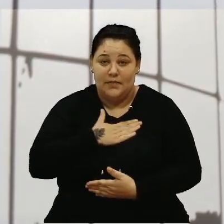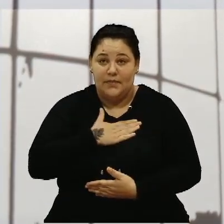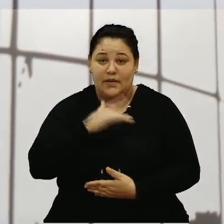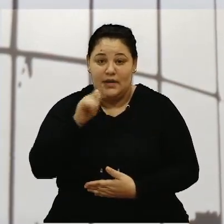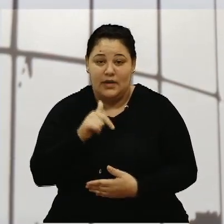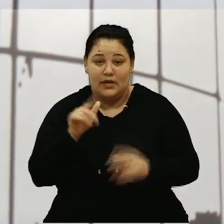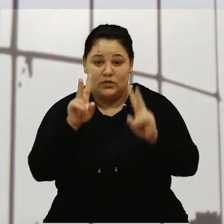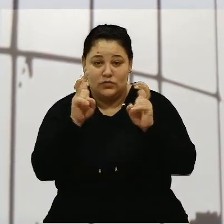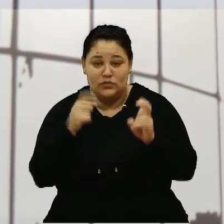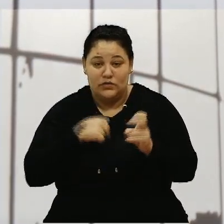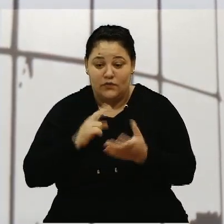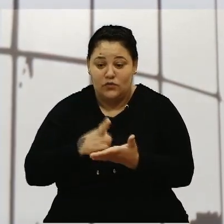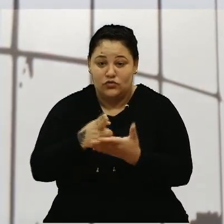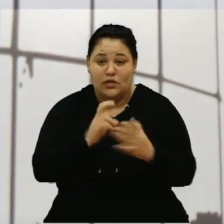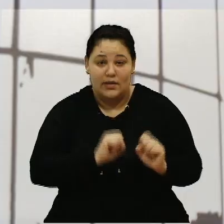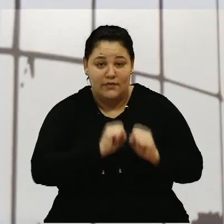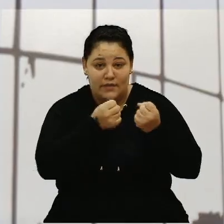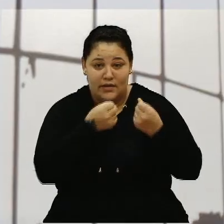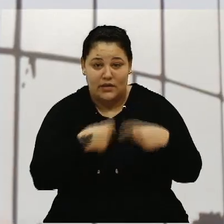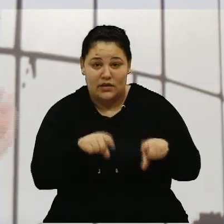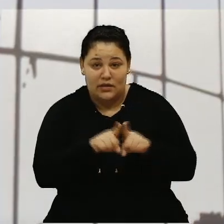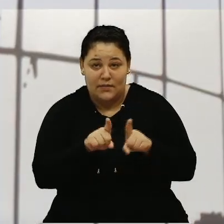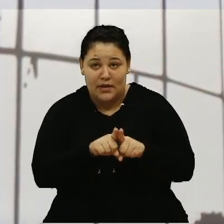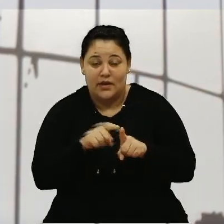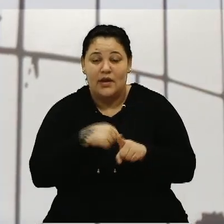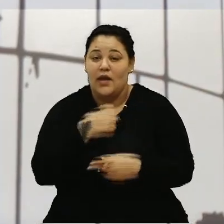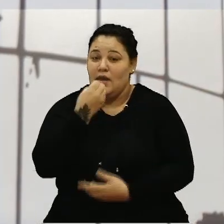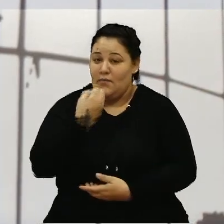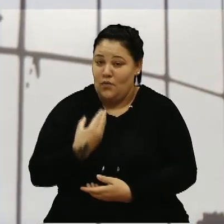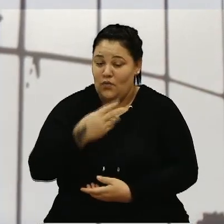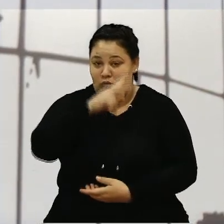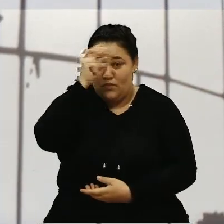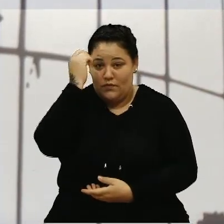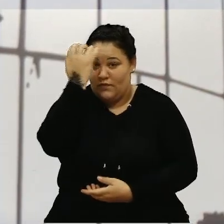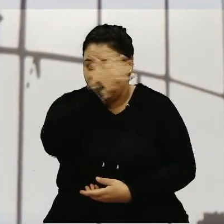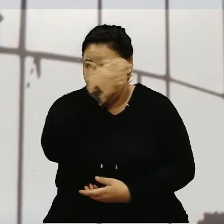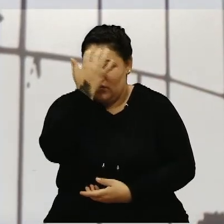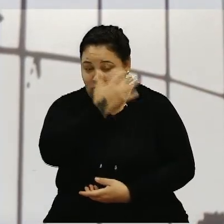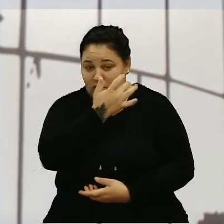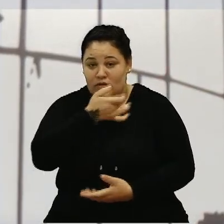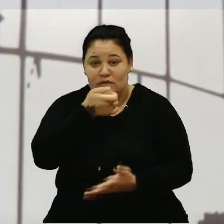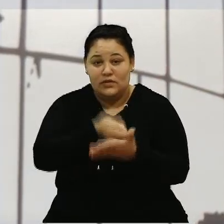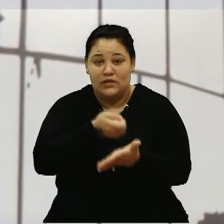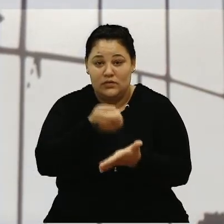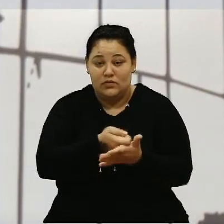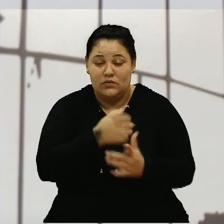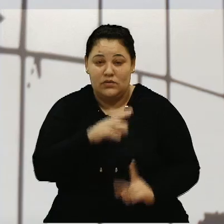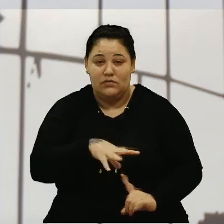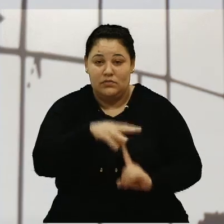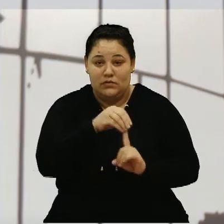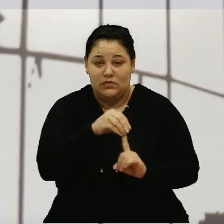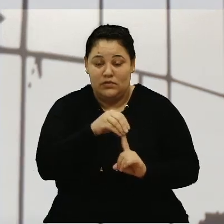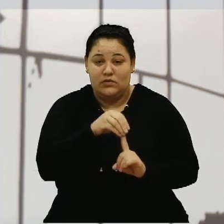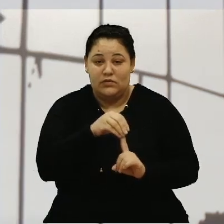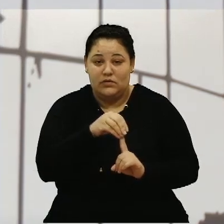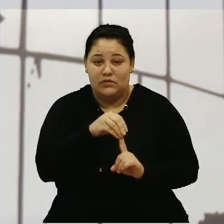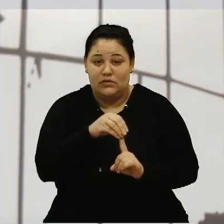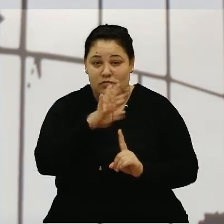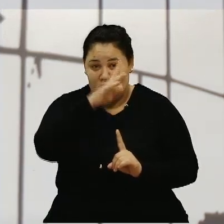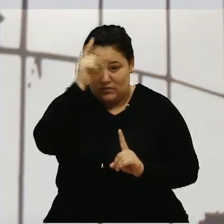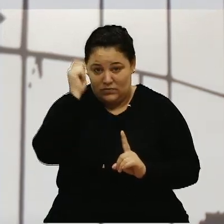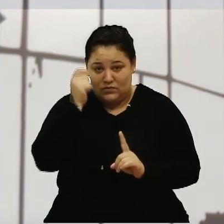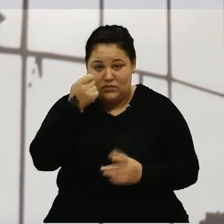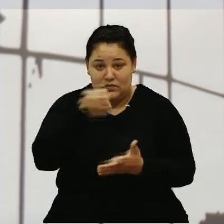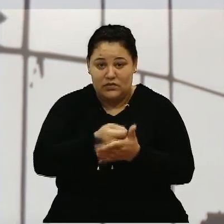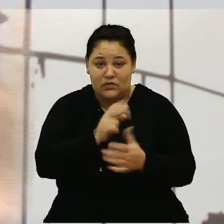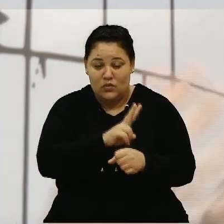tese, que eu vou continuar defendendo, né? E que bom que o prefeito Adiló determinou, então, que a prioridade da Guarda Municipal agora vai ser cuidar